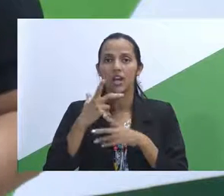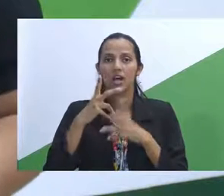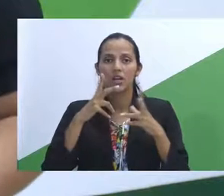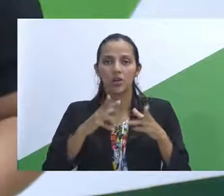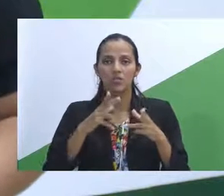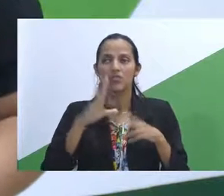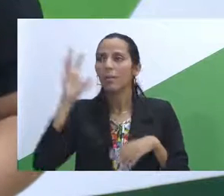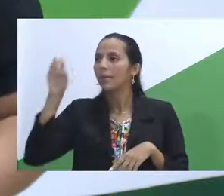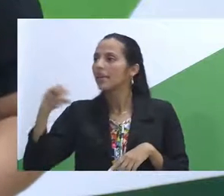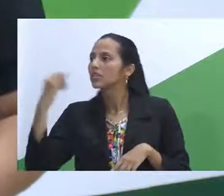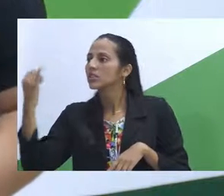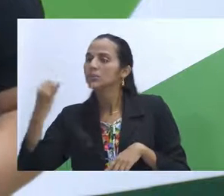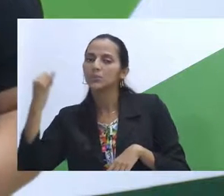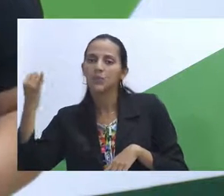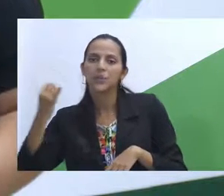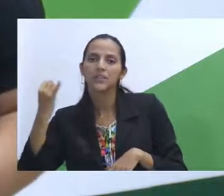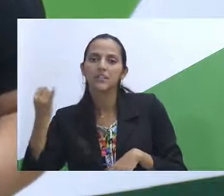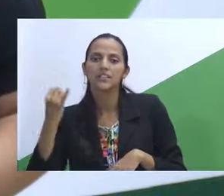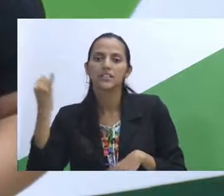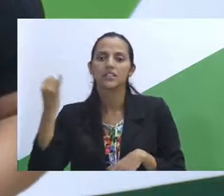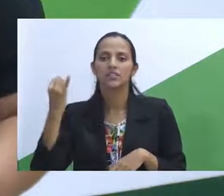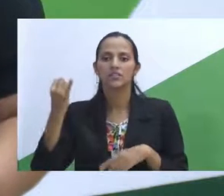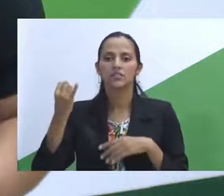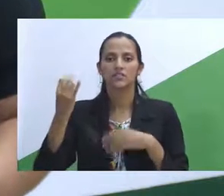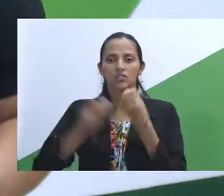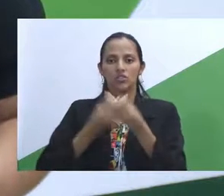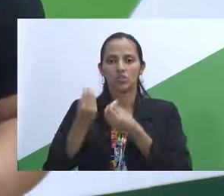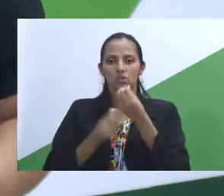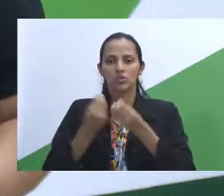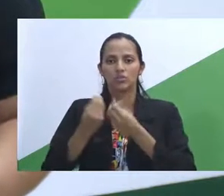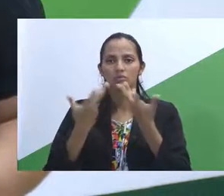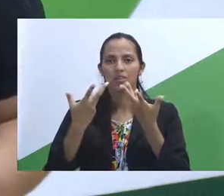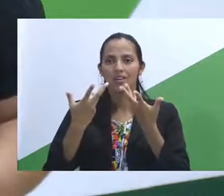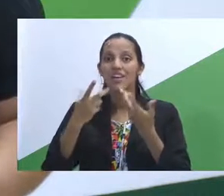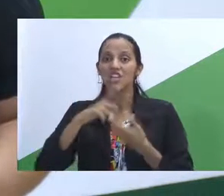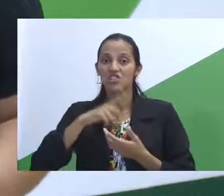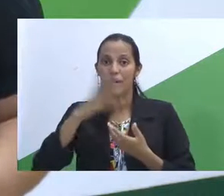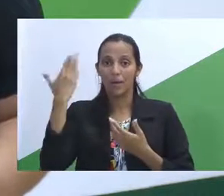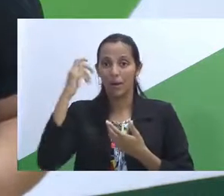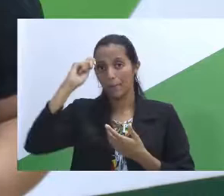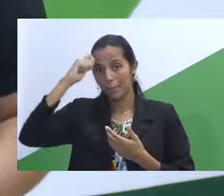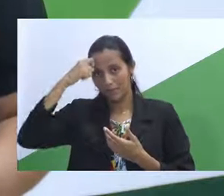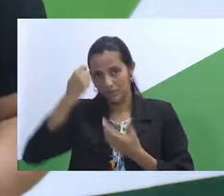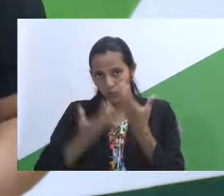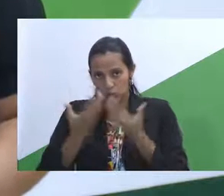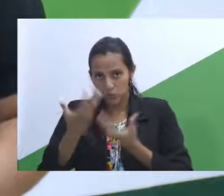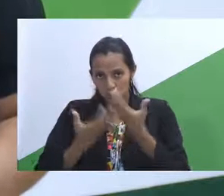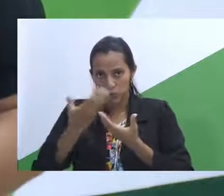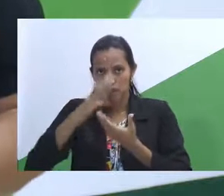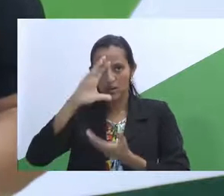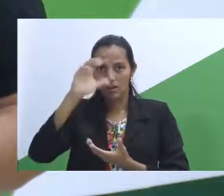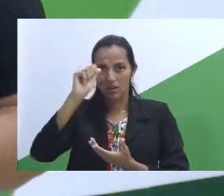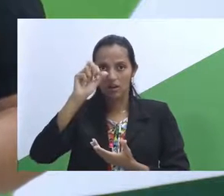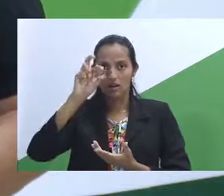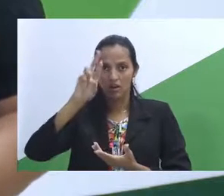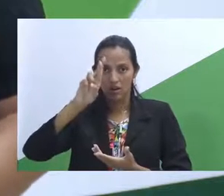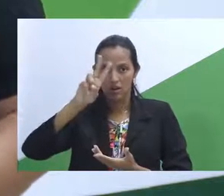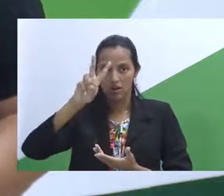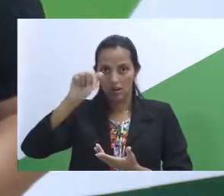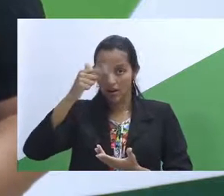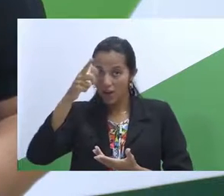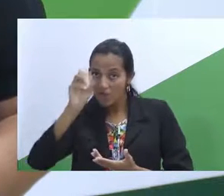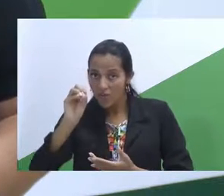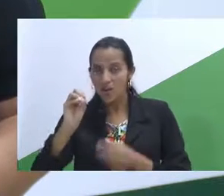de importante, né? De jazidas, de carvão, né? De petróleo, e a gente vai, então, de certa forma,